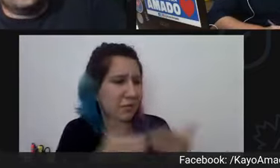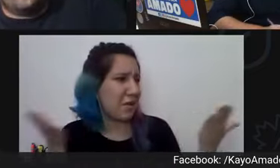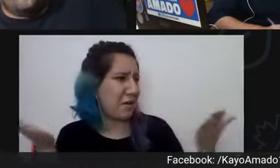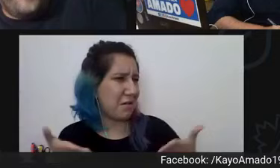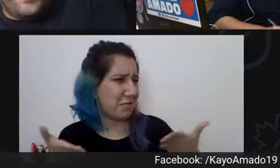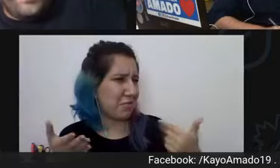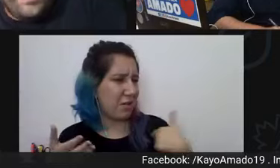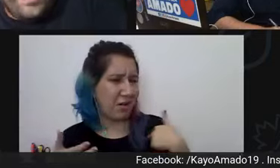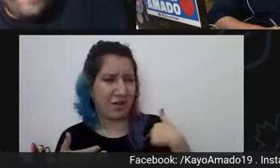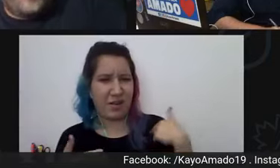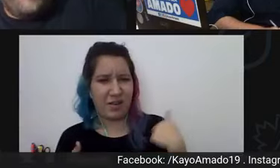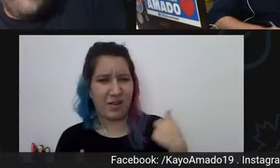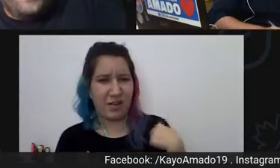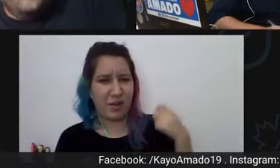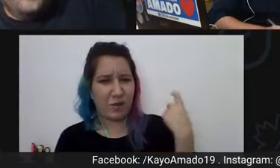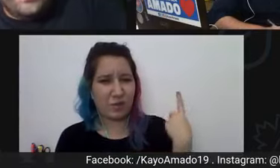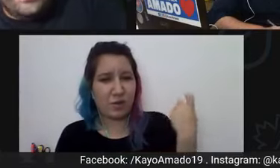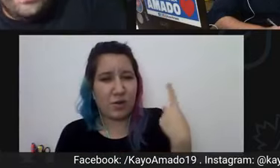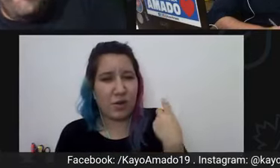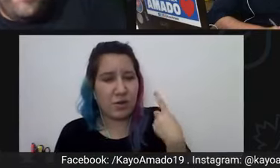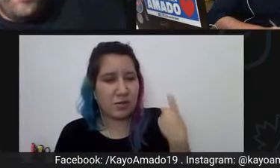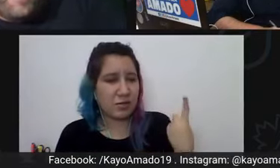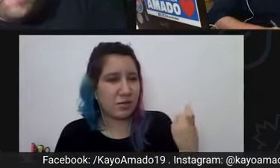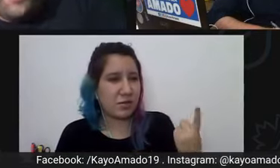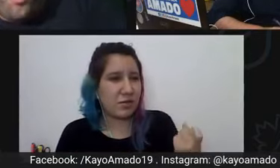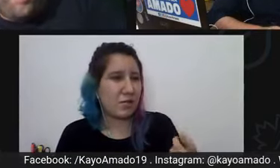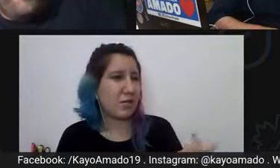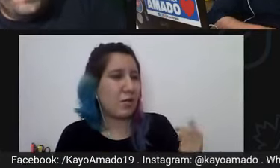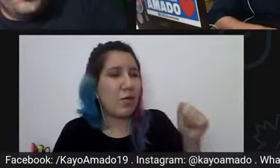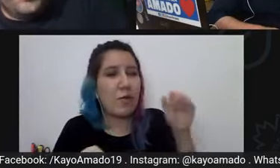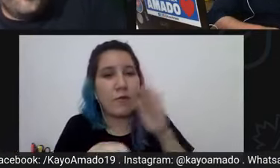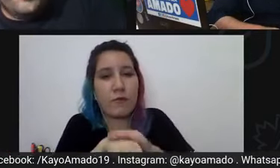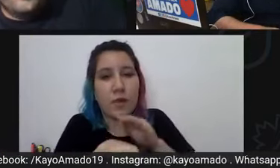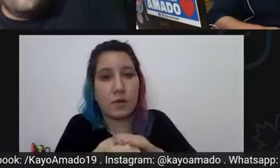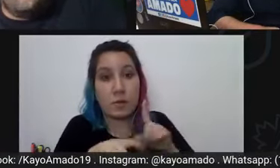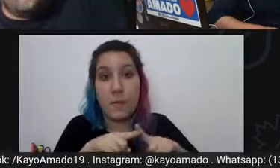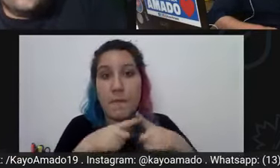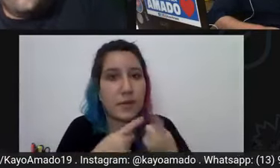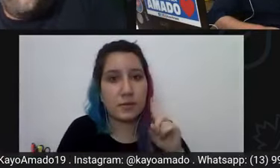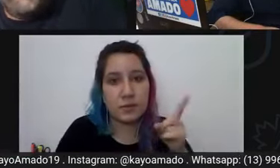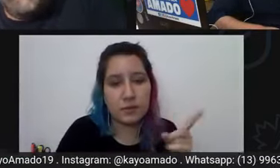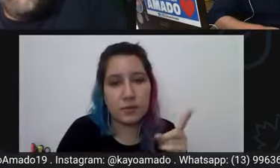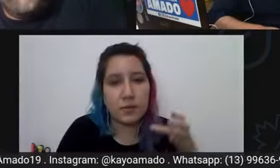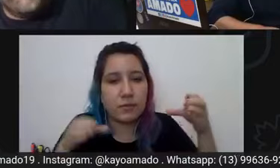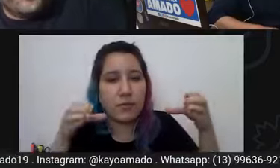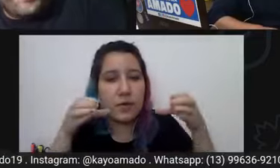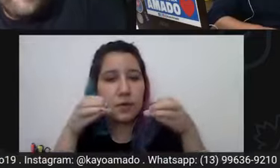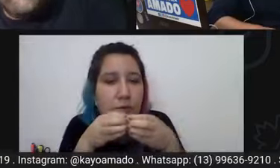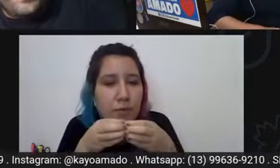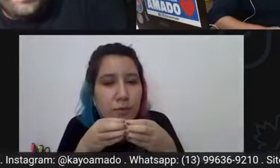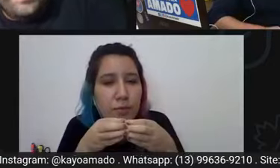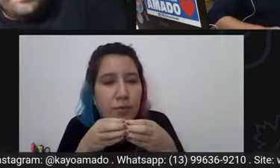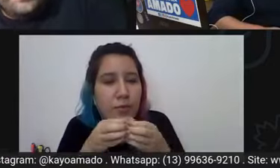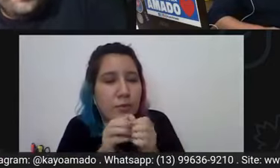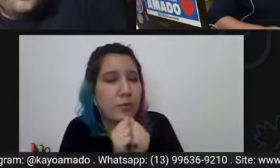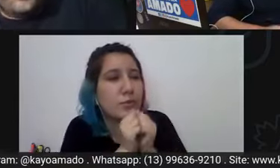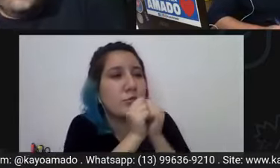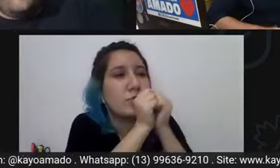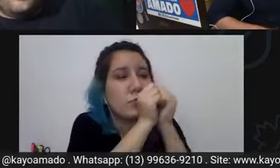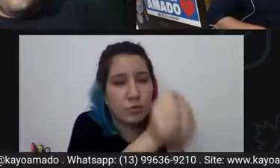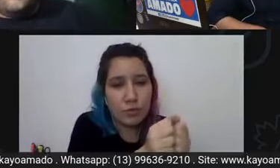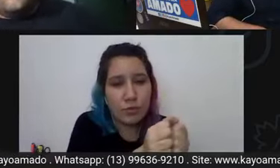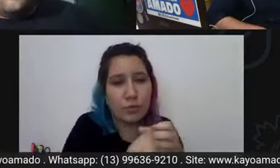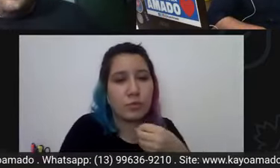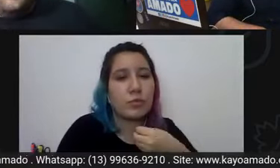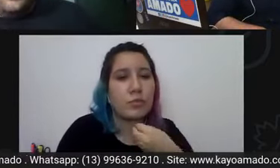vou resolver. É um trabalho em equipe, é um trabalho cooperativo, e se não for dessa forma, não vai funcionar, né? Então é isso que